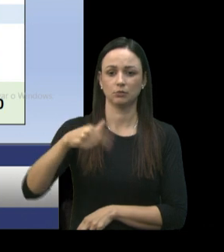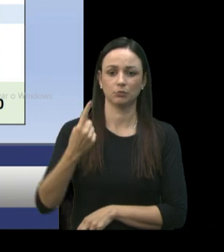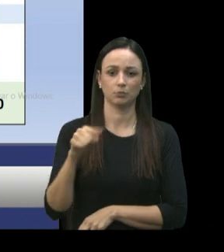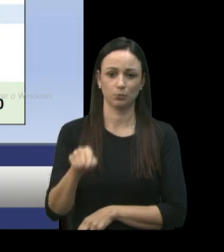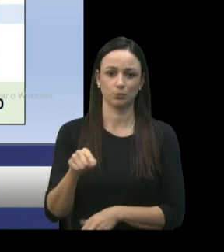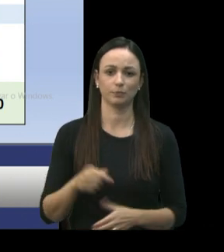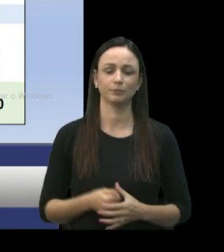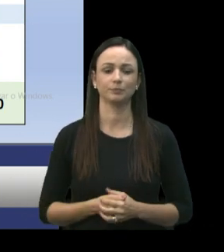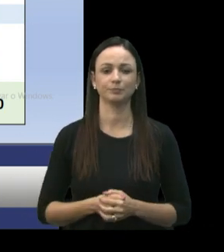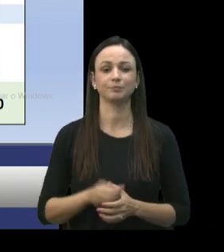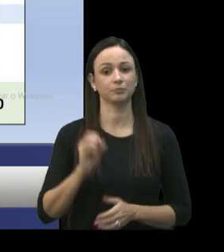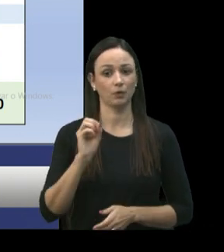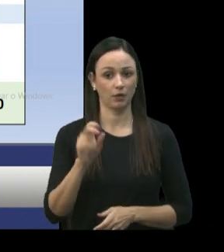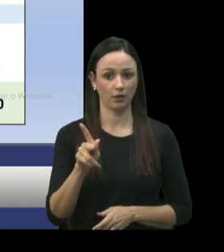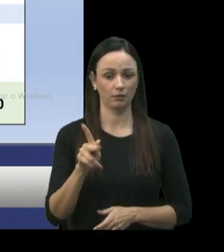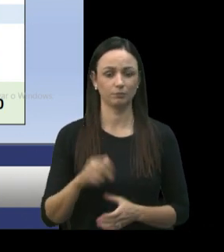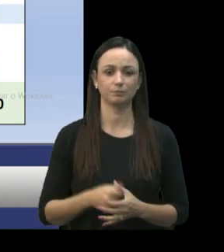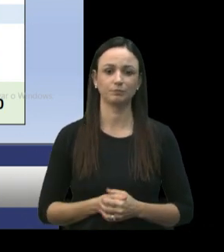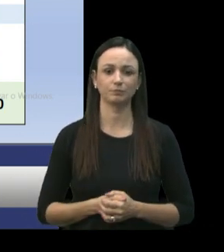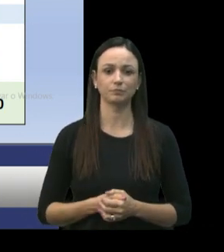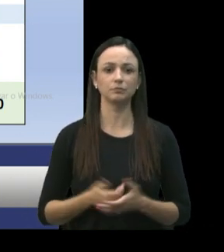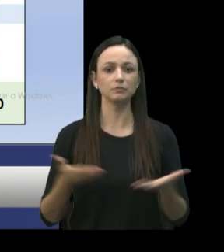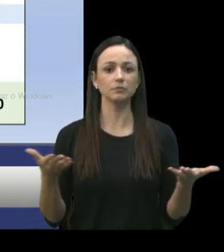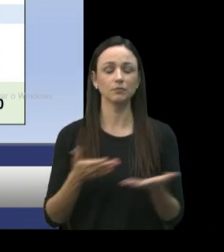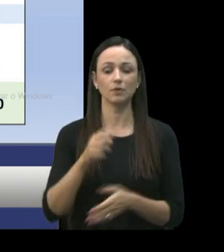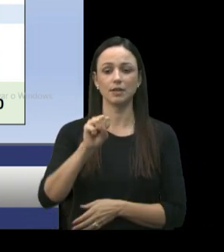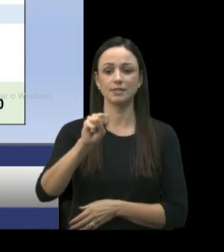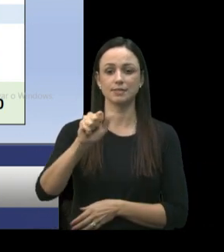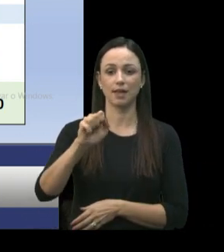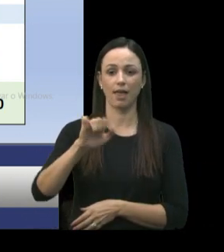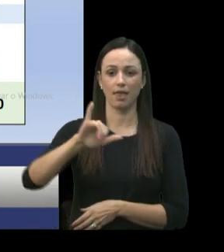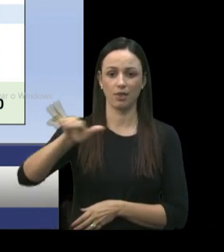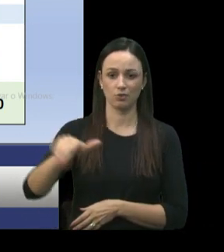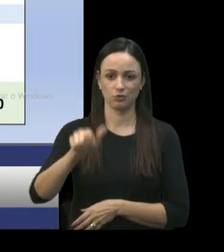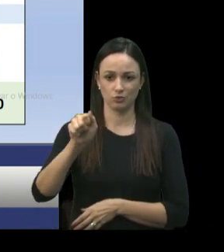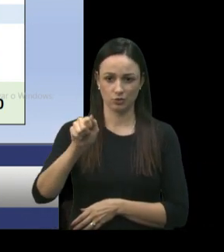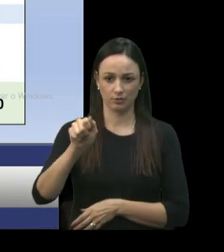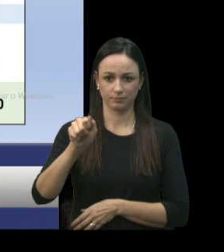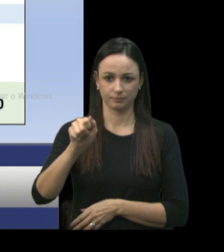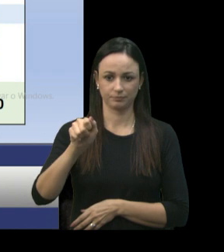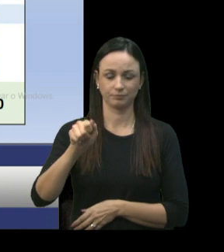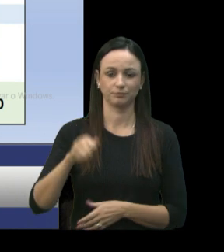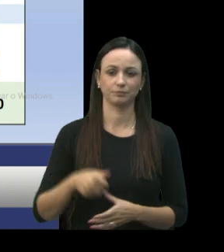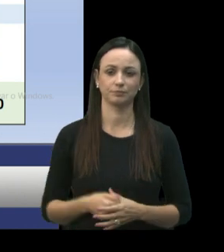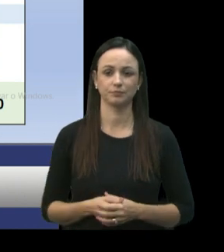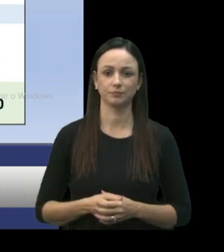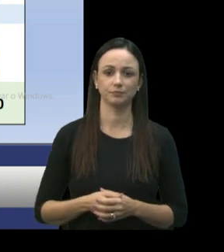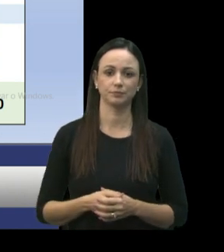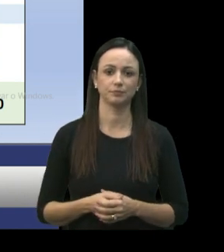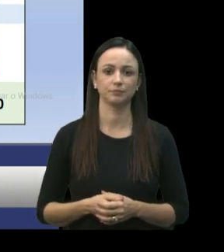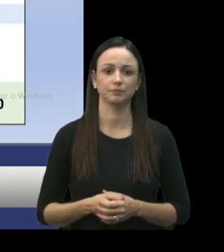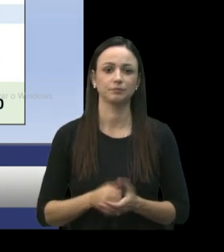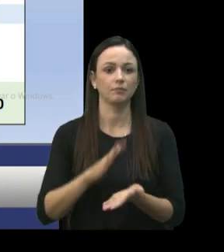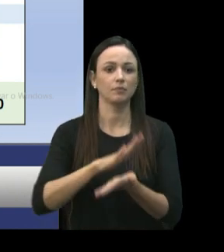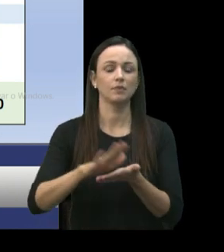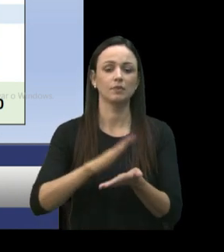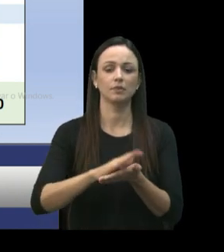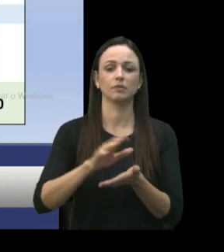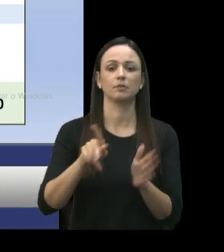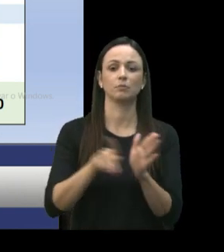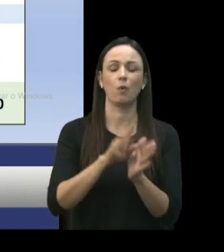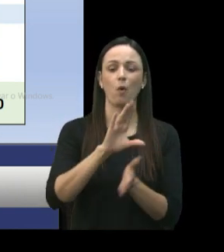9.271.000. Ok? Agência Reguladora, SAENJA. Despesas